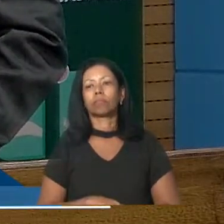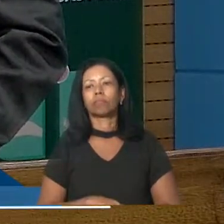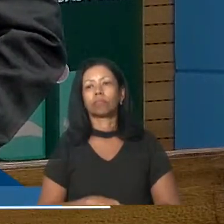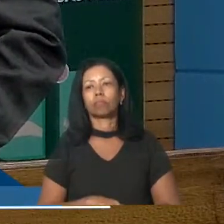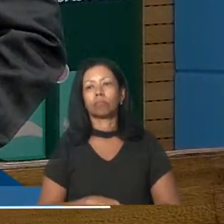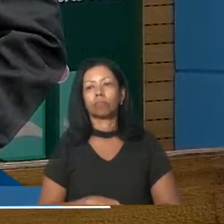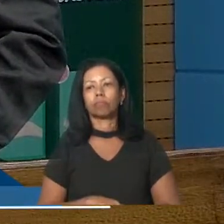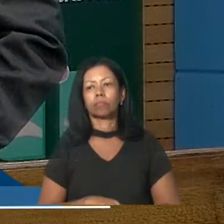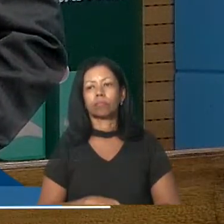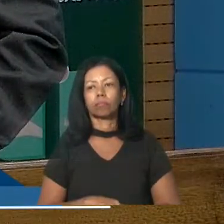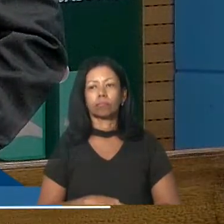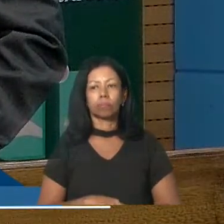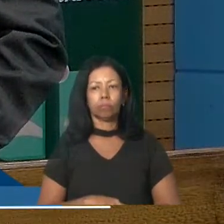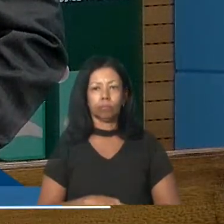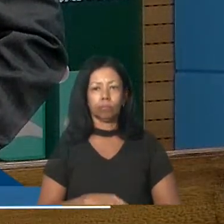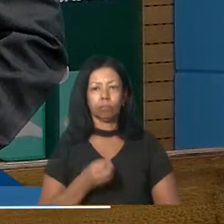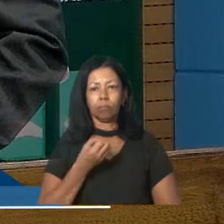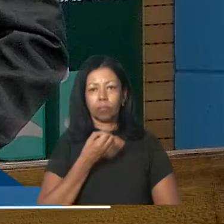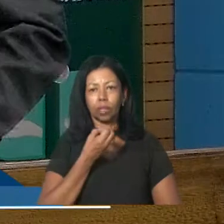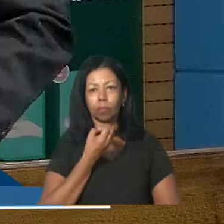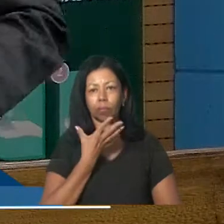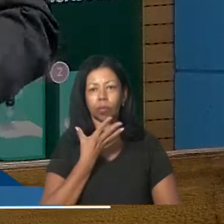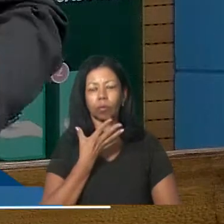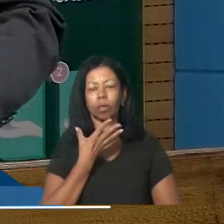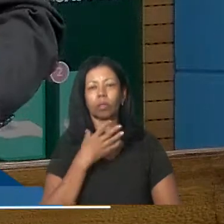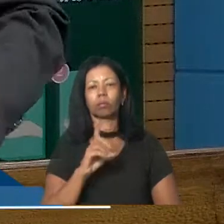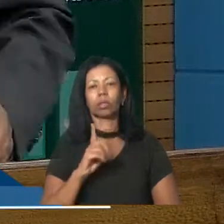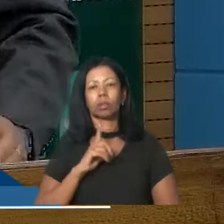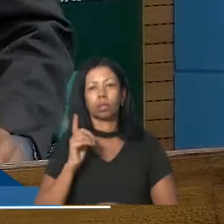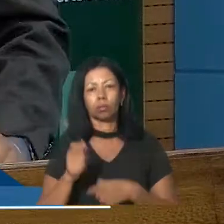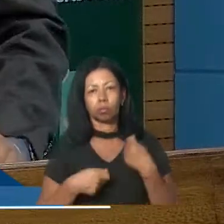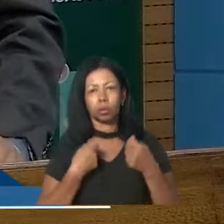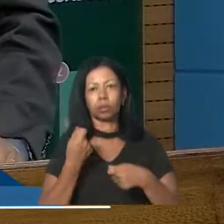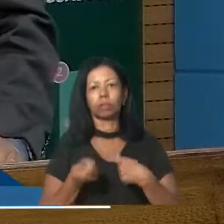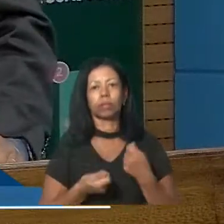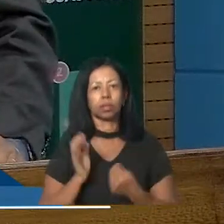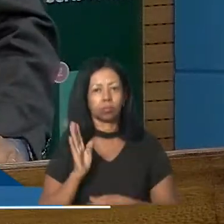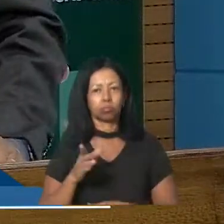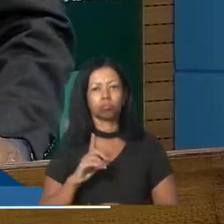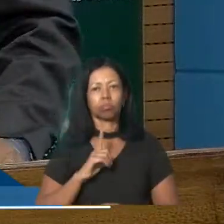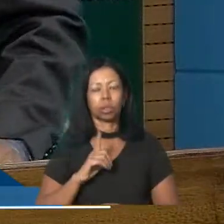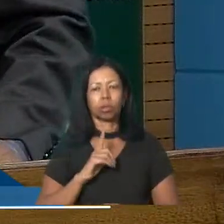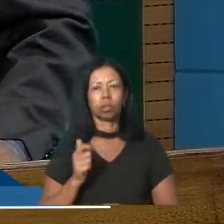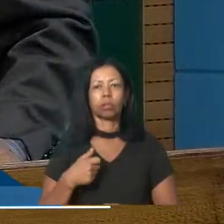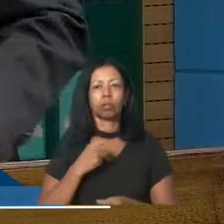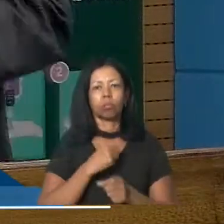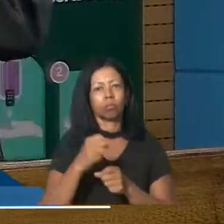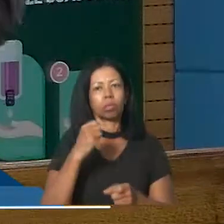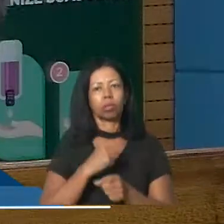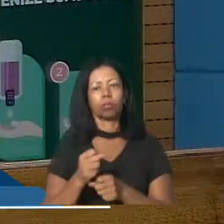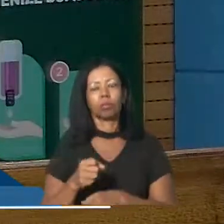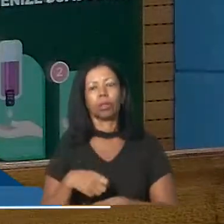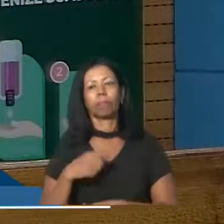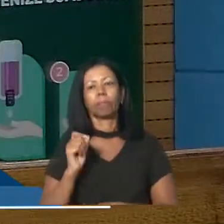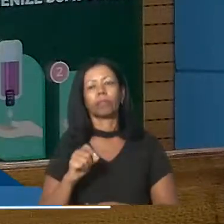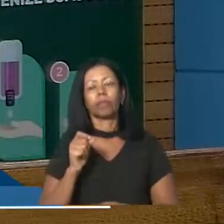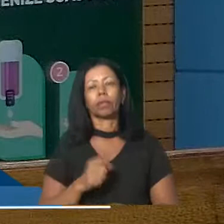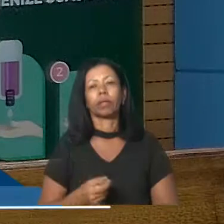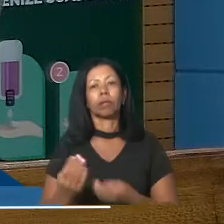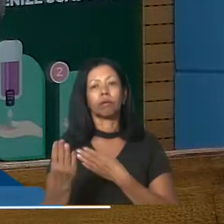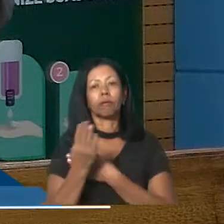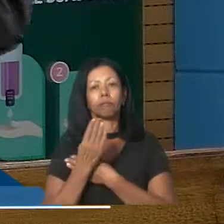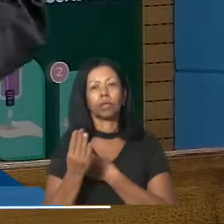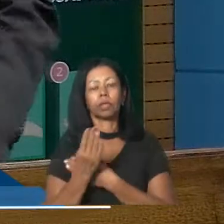eficiente naquilo que nosso orçamento propõe, que essa é a nossa luta em defender